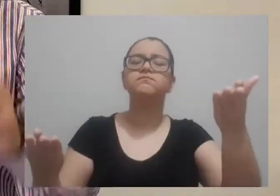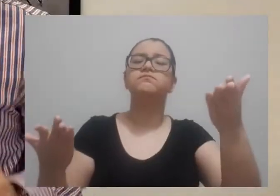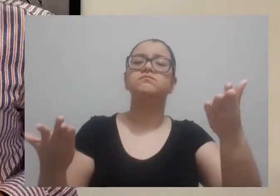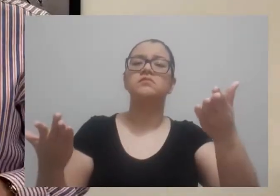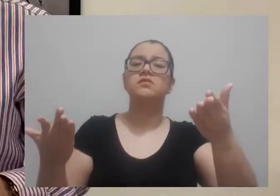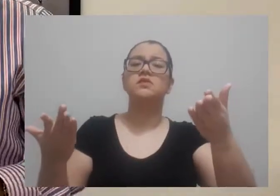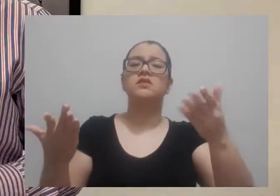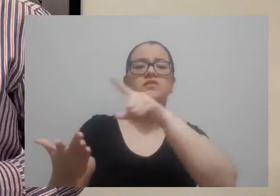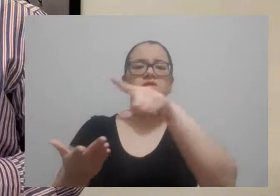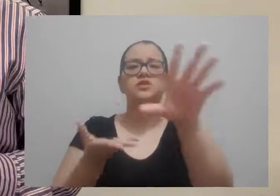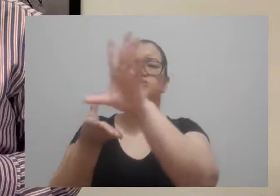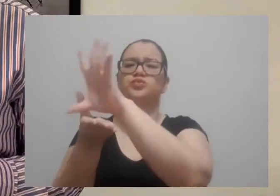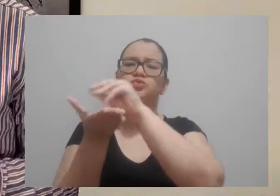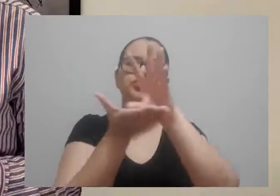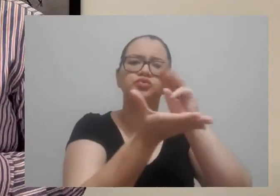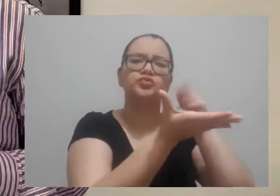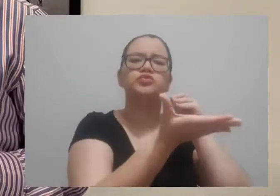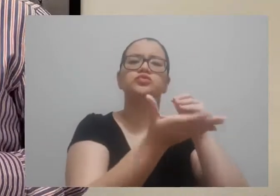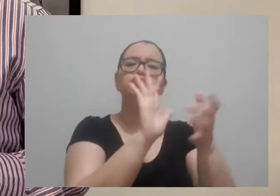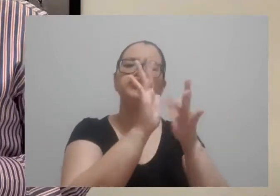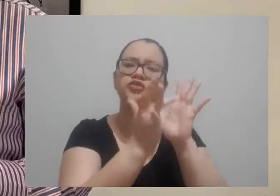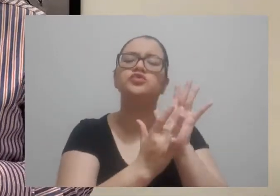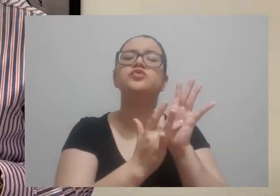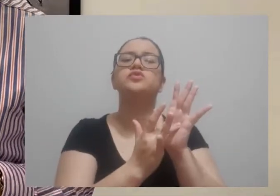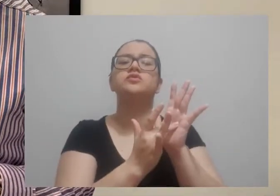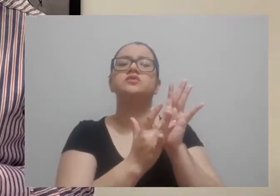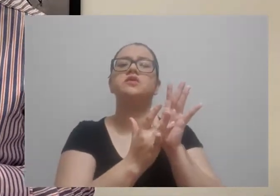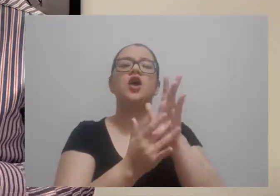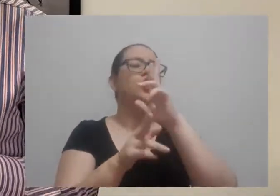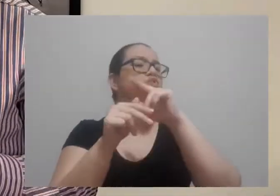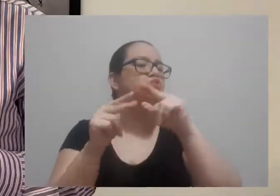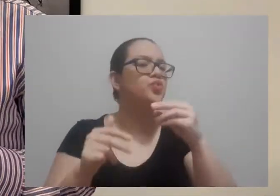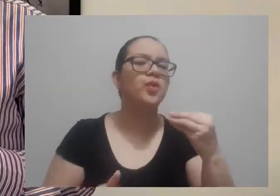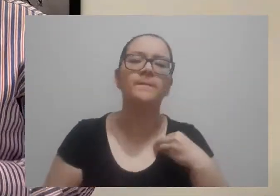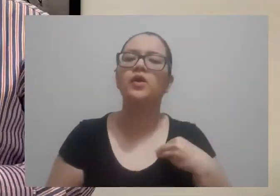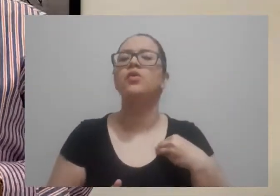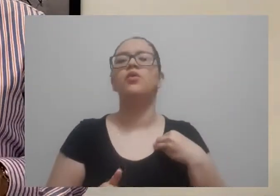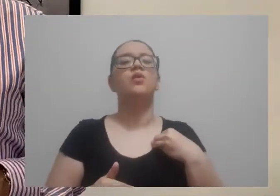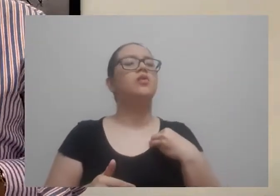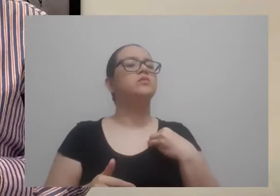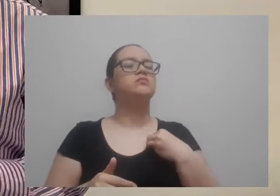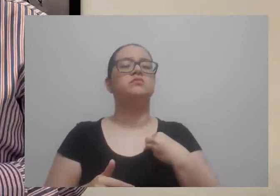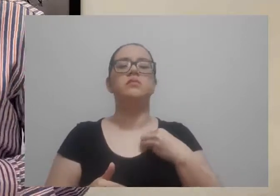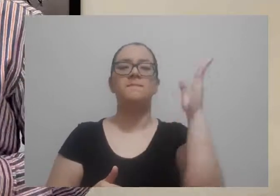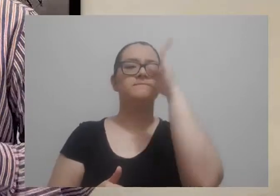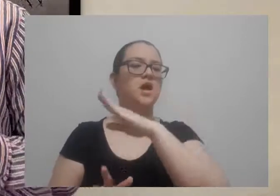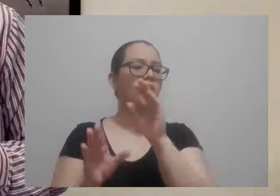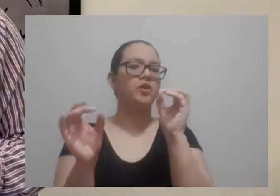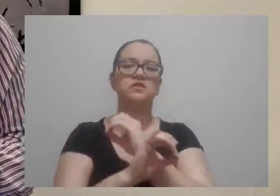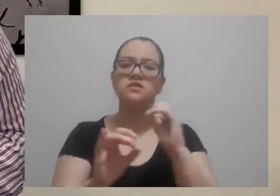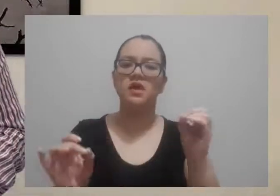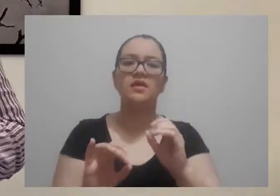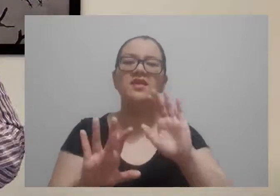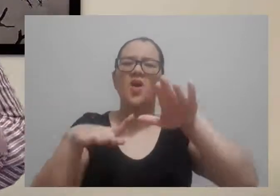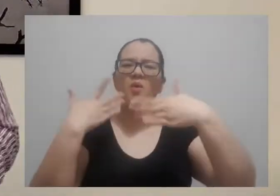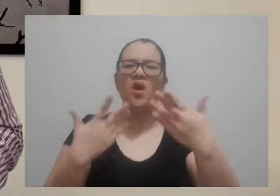seus passos, o qual não cometeu pecado, nem dolo algum se achou em sua boca, pois ele, quando ultrajado, não